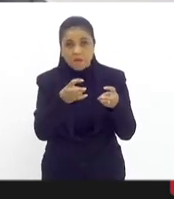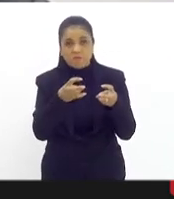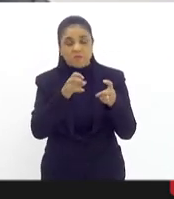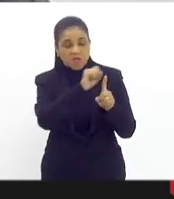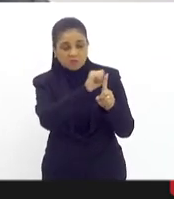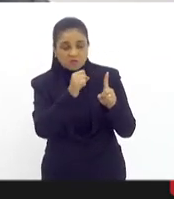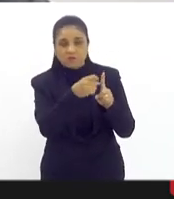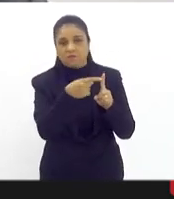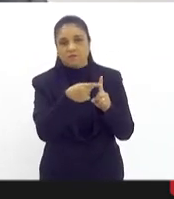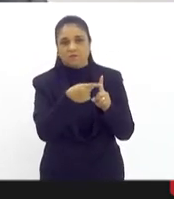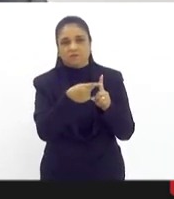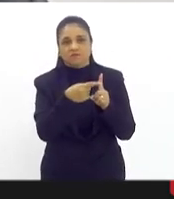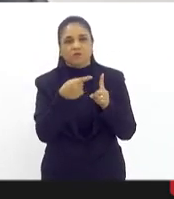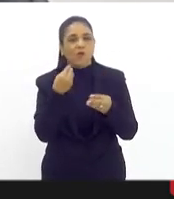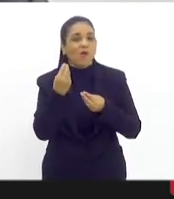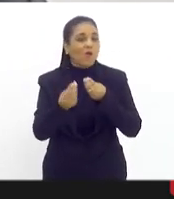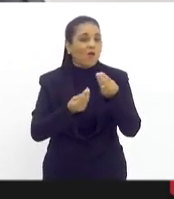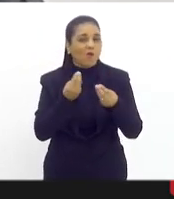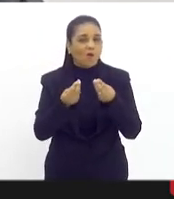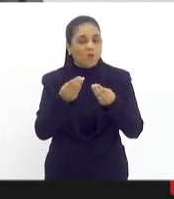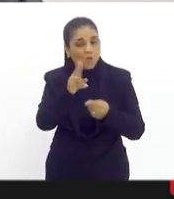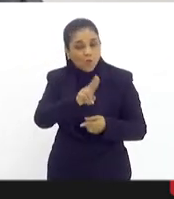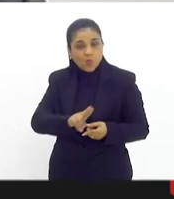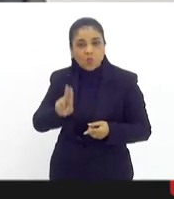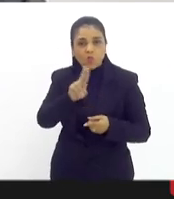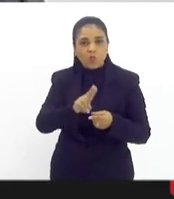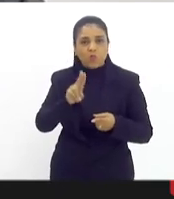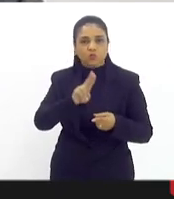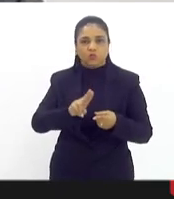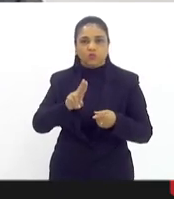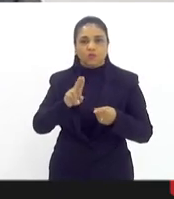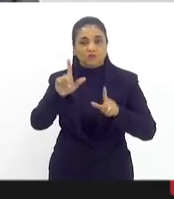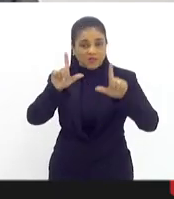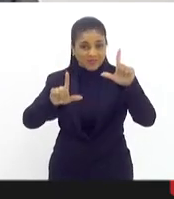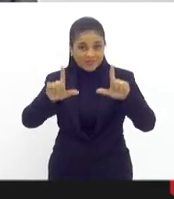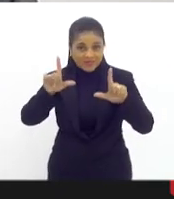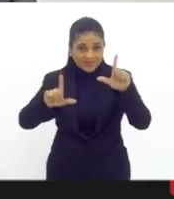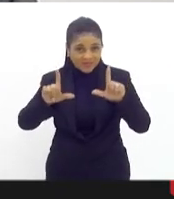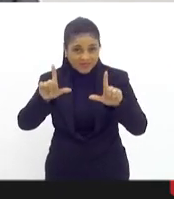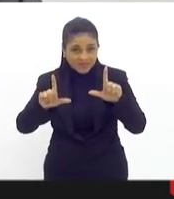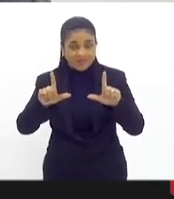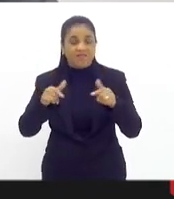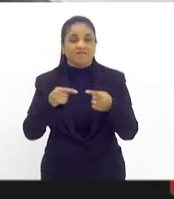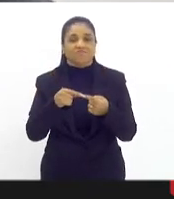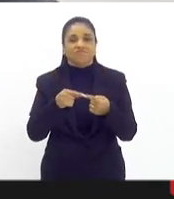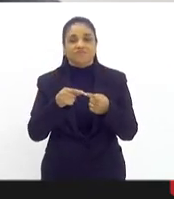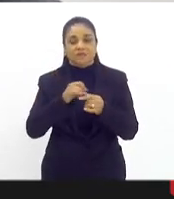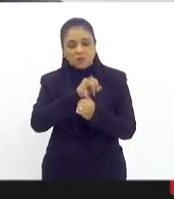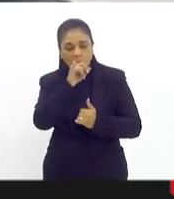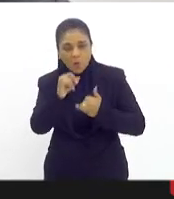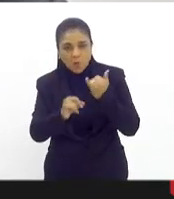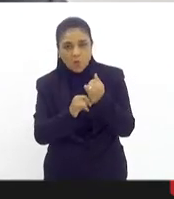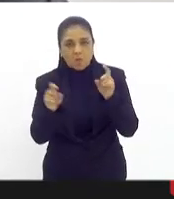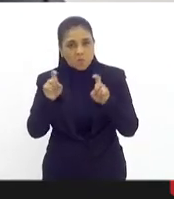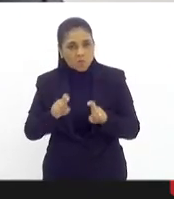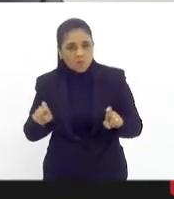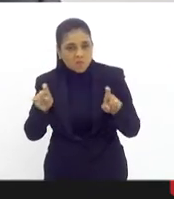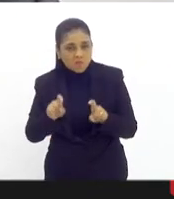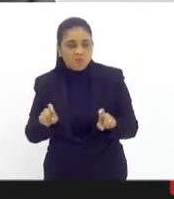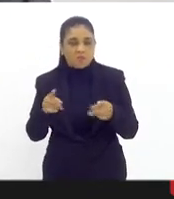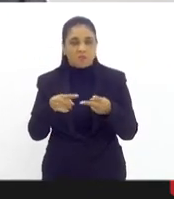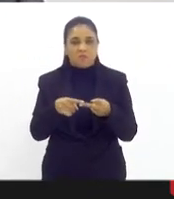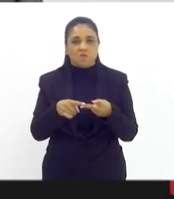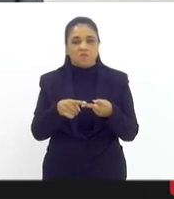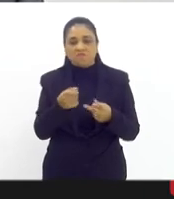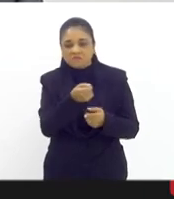sobre como é que o uso de telas é um elemento que precisa ser pensado dentro desse contexto, que é ao mesmo tempo de educação midiática, mas é também de